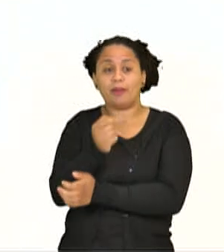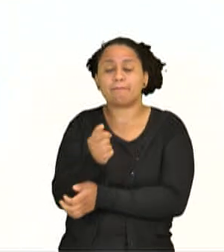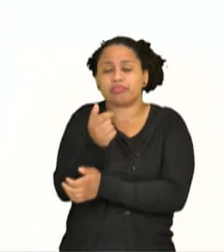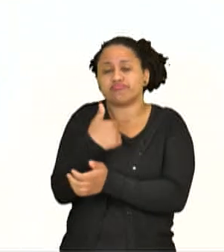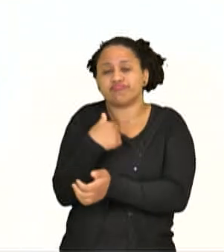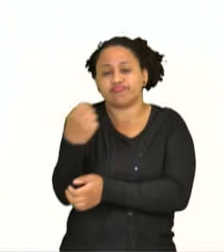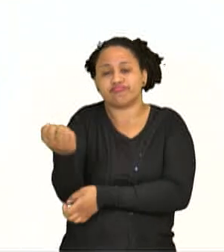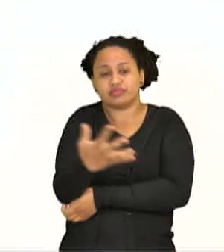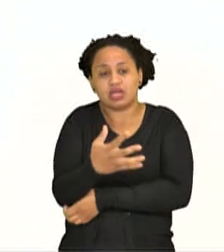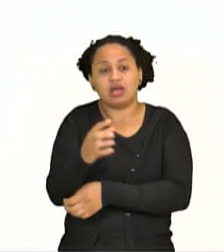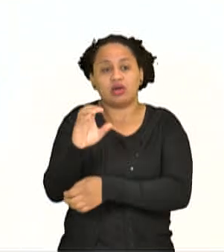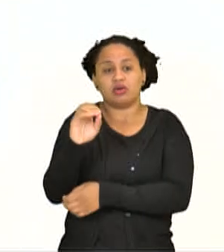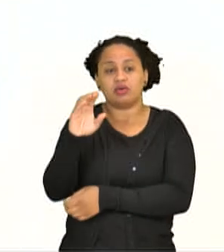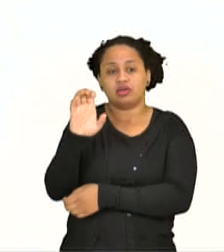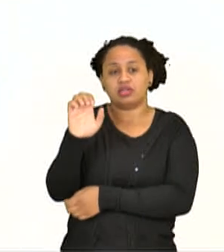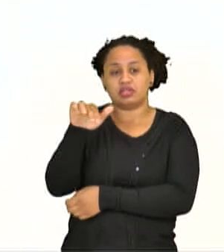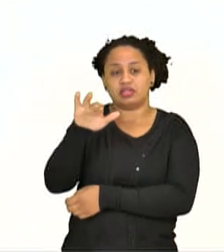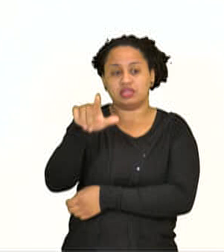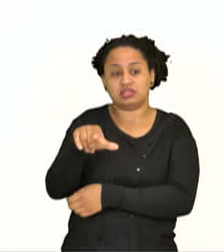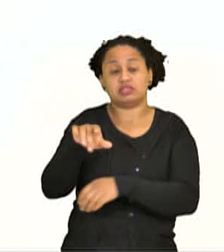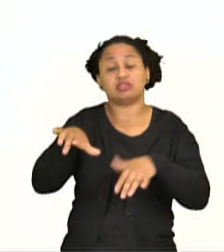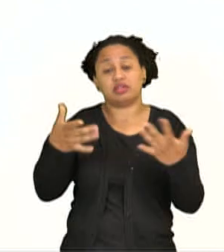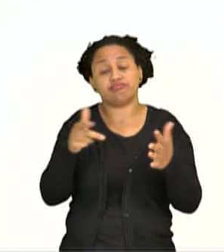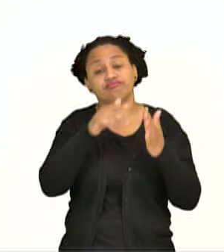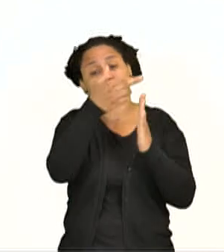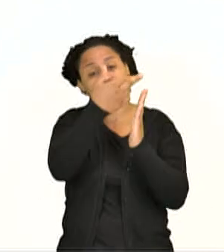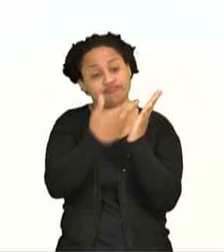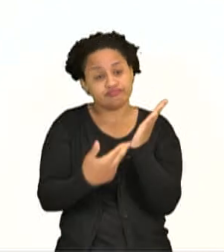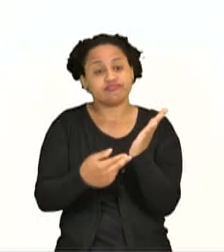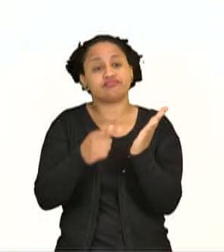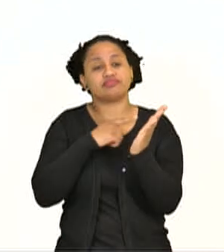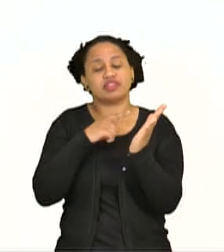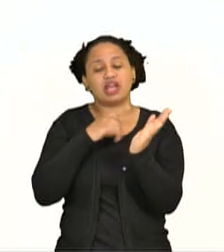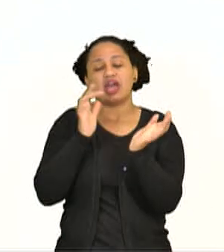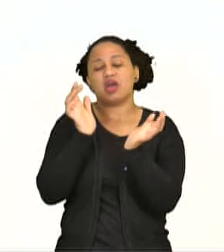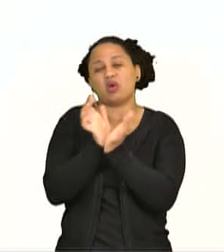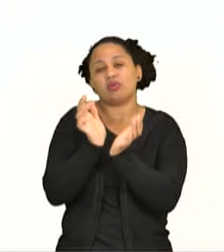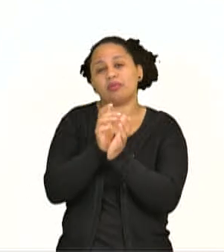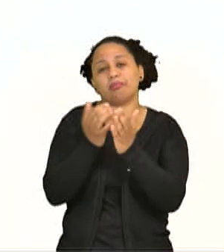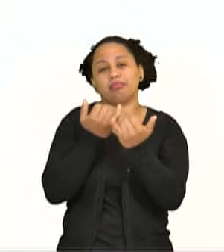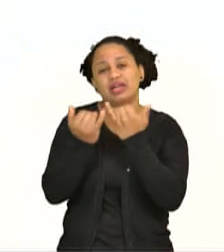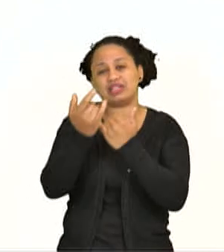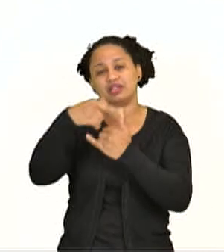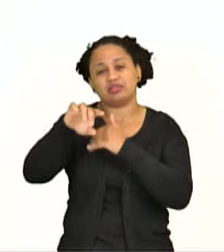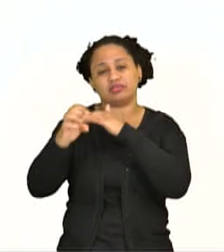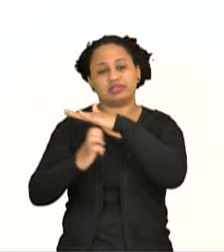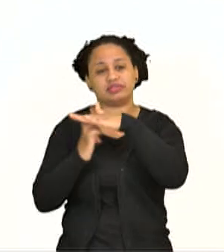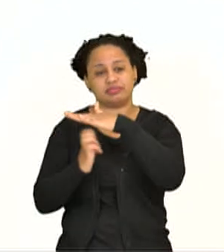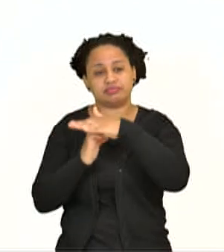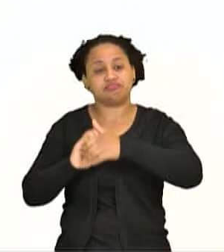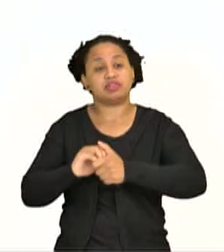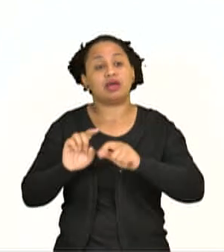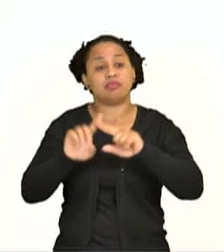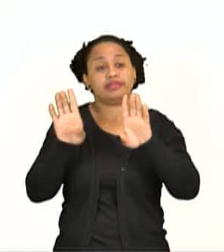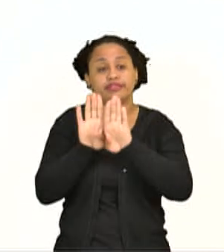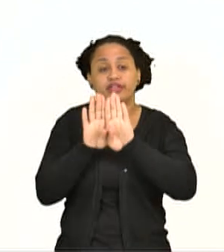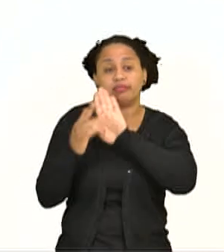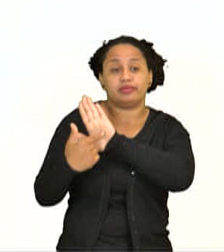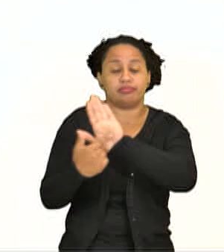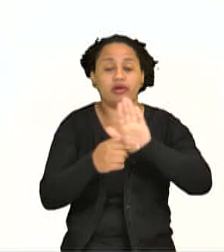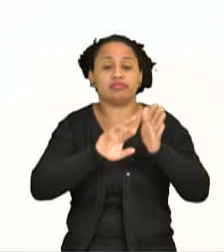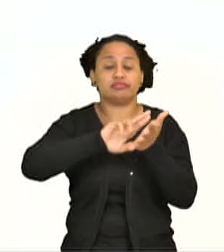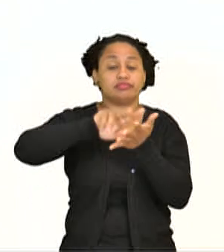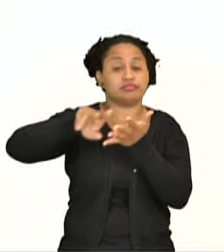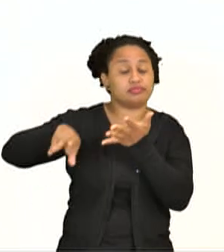A Oceans, já que o roteiro segue a fórmula da franquia. E, por outro lado, prova que diversidade não